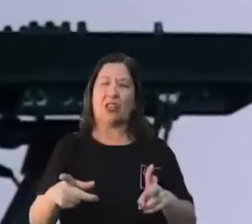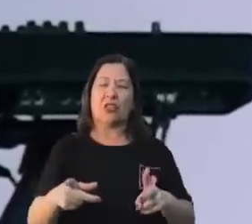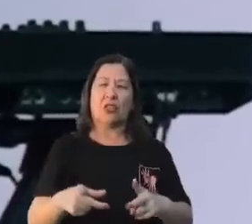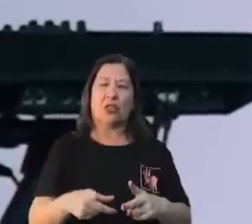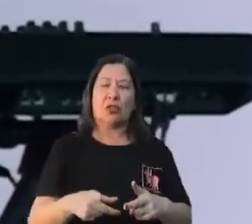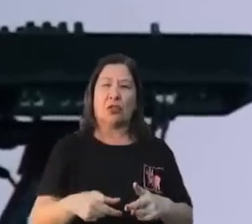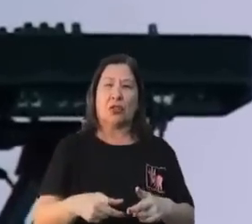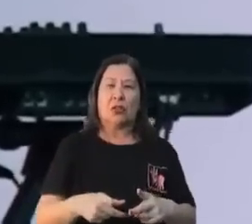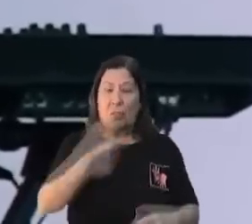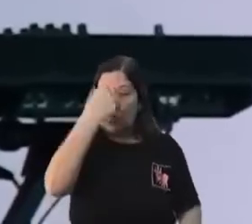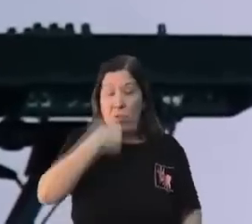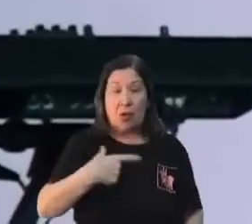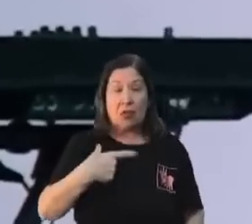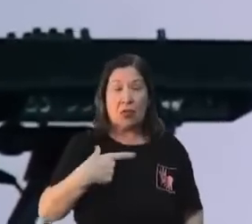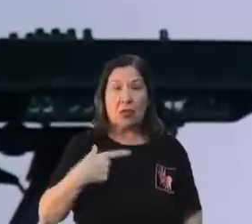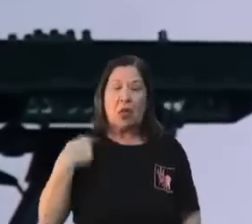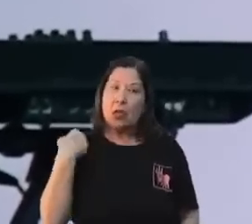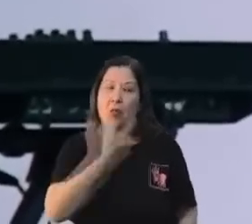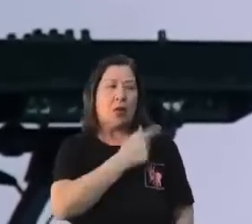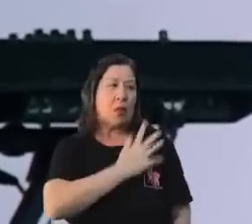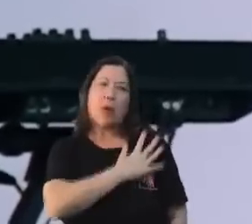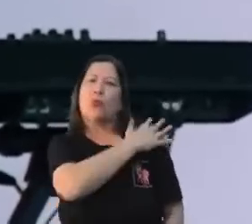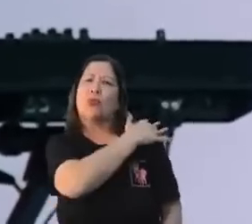gente, não rotule gente.